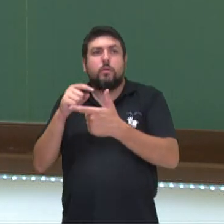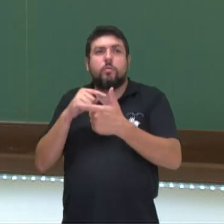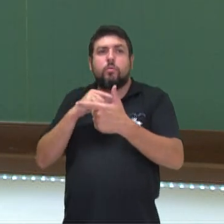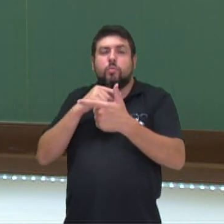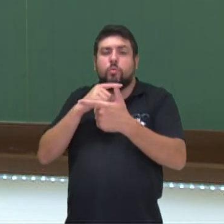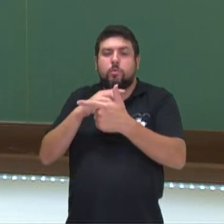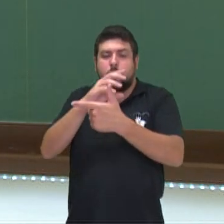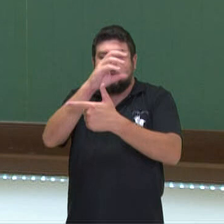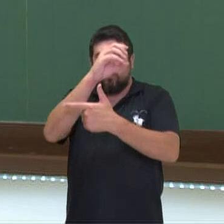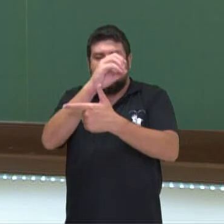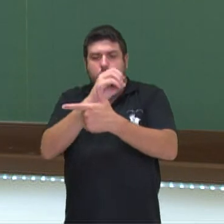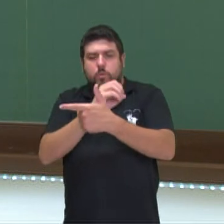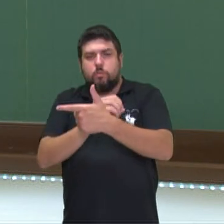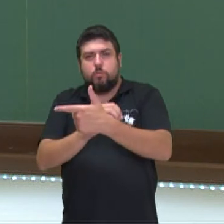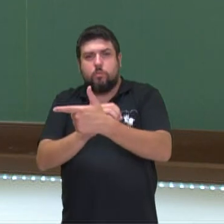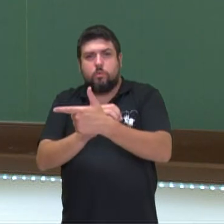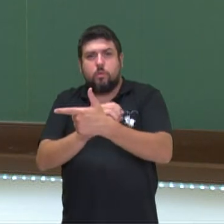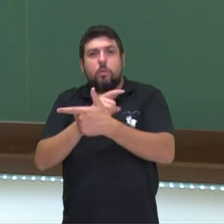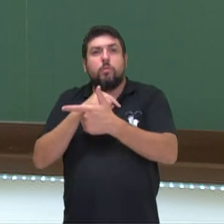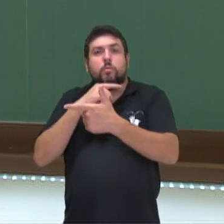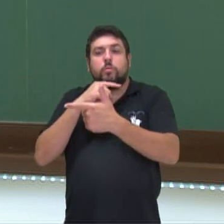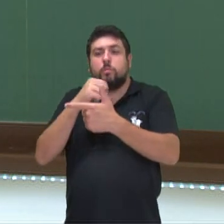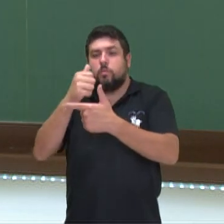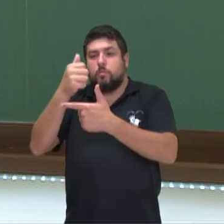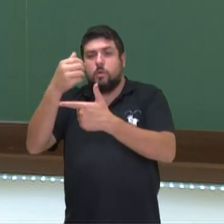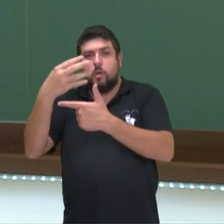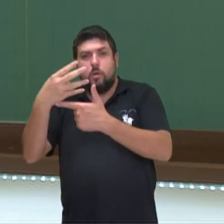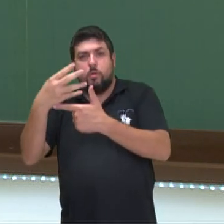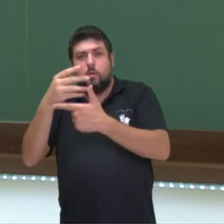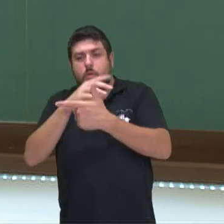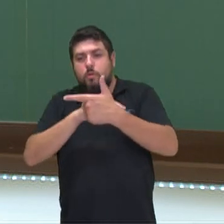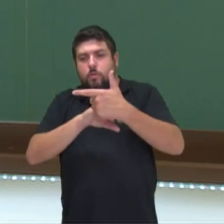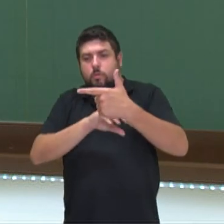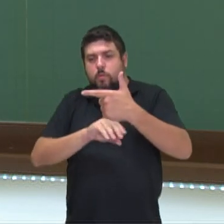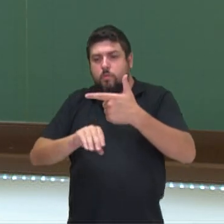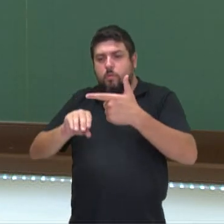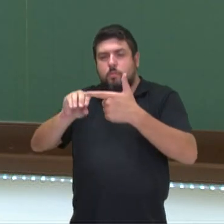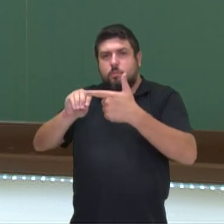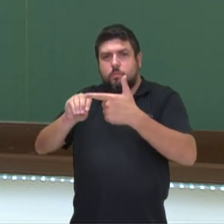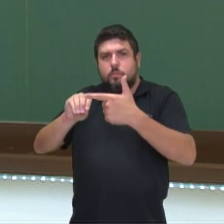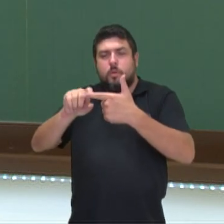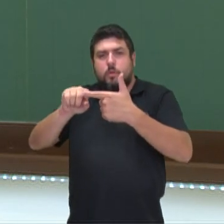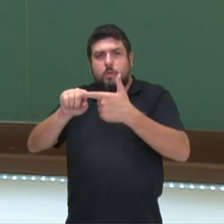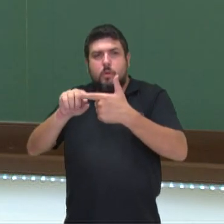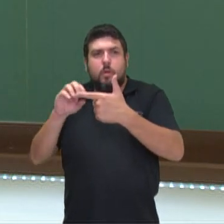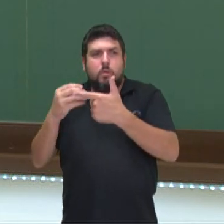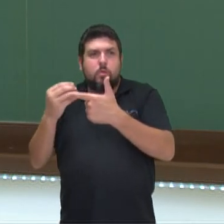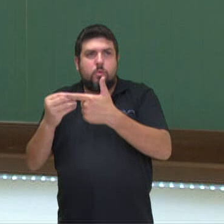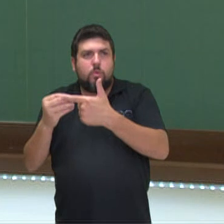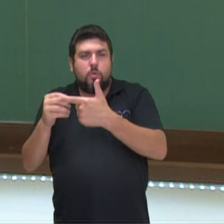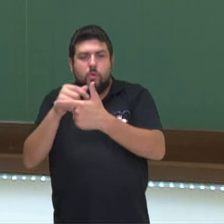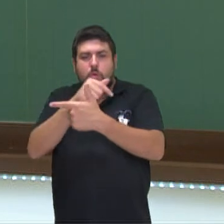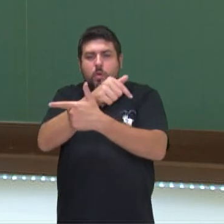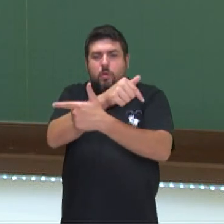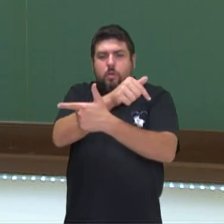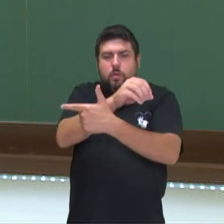suficiente para dividir por 14, eu coloco um zerinho na chave. Então,